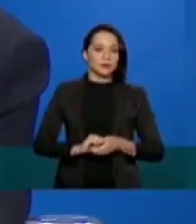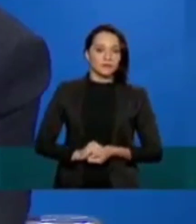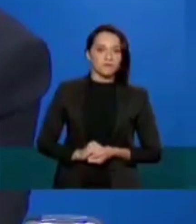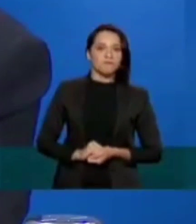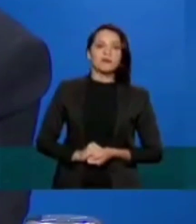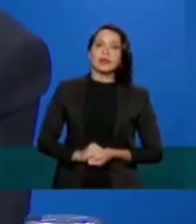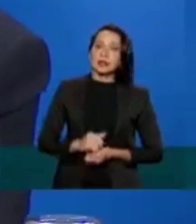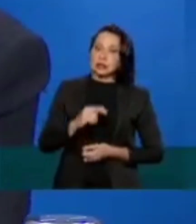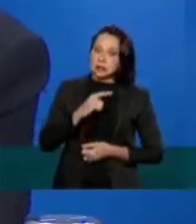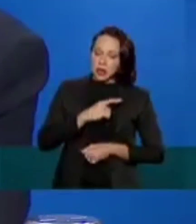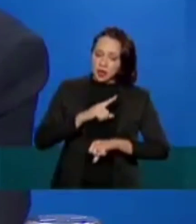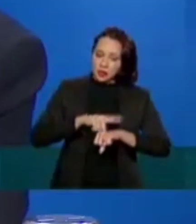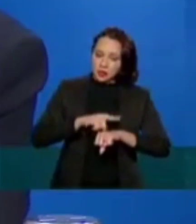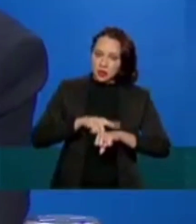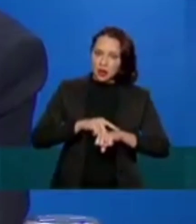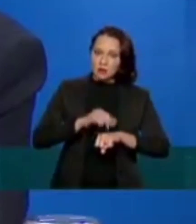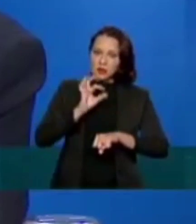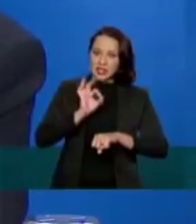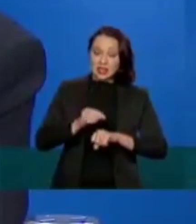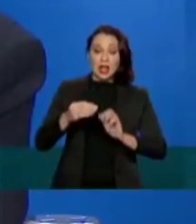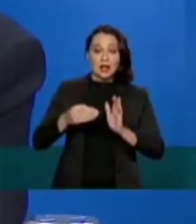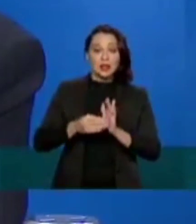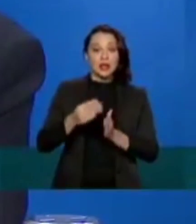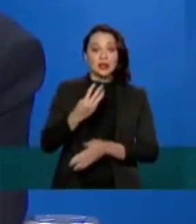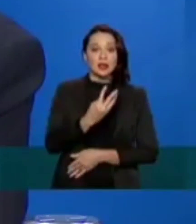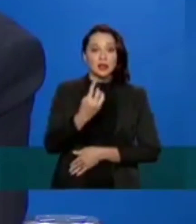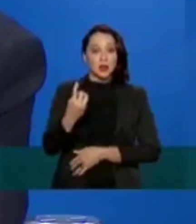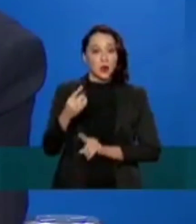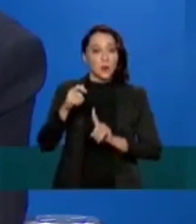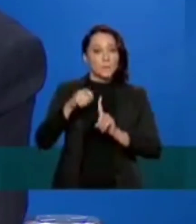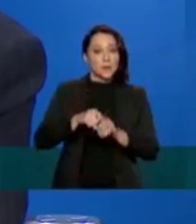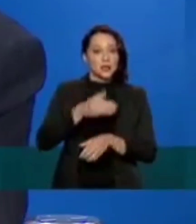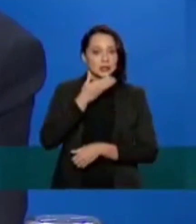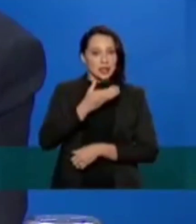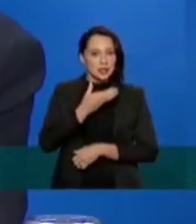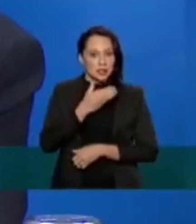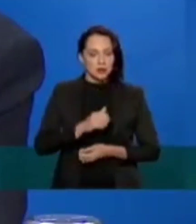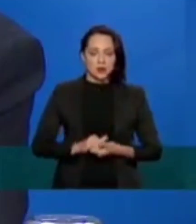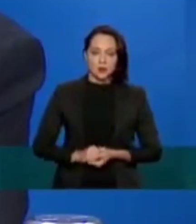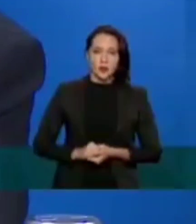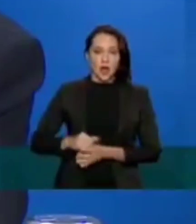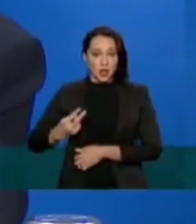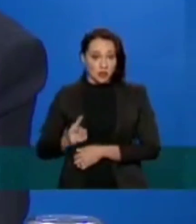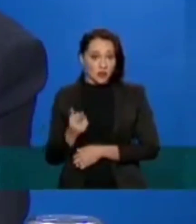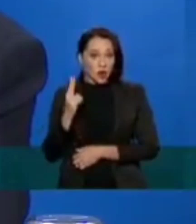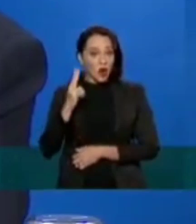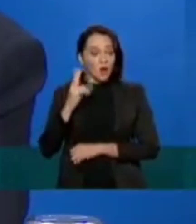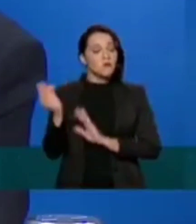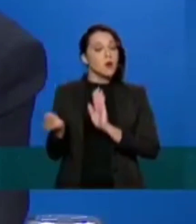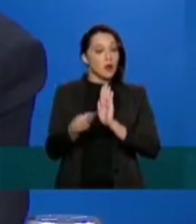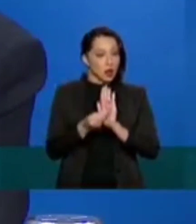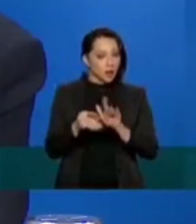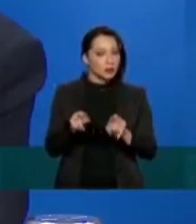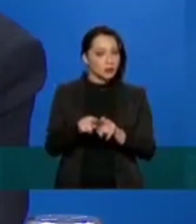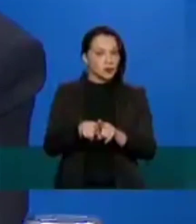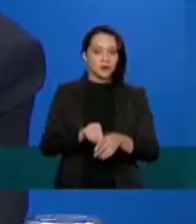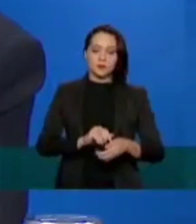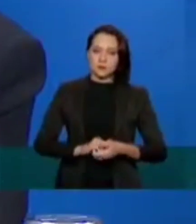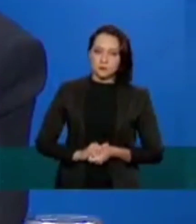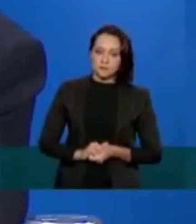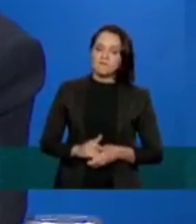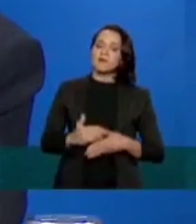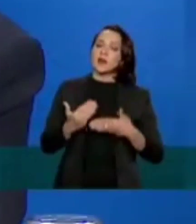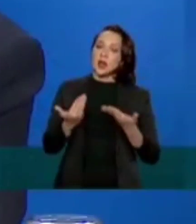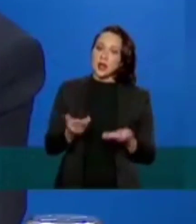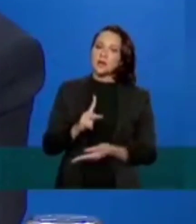Tem tempo definido até 31 de dezembro e valor definido. Isso aí